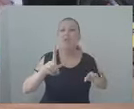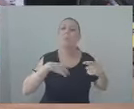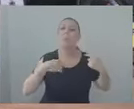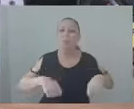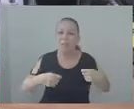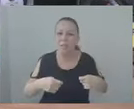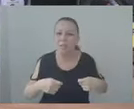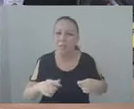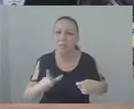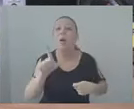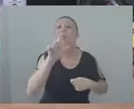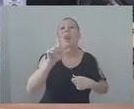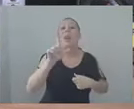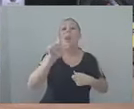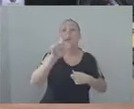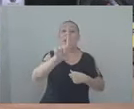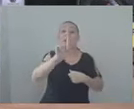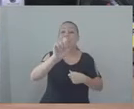Flávia, sua ação